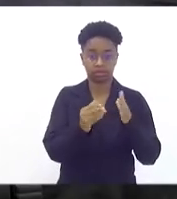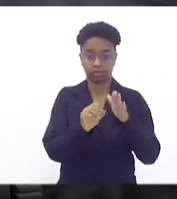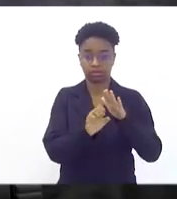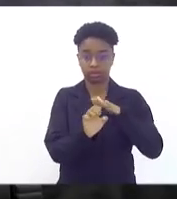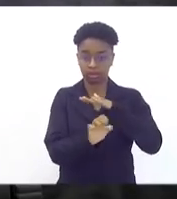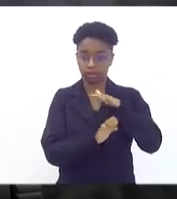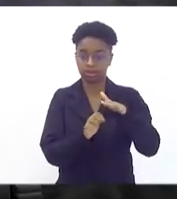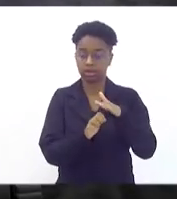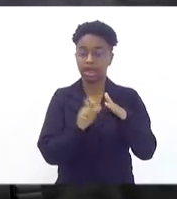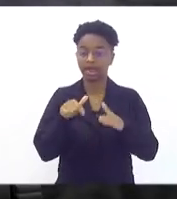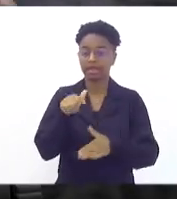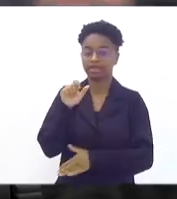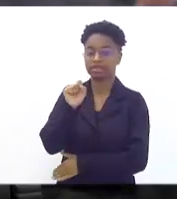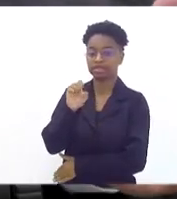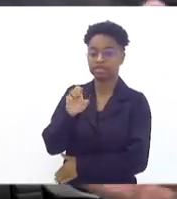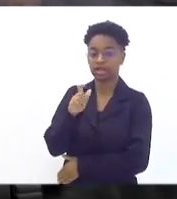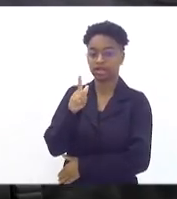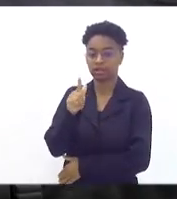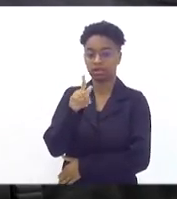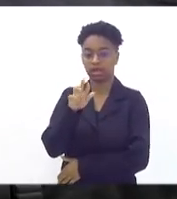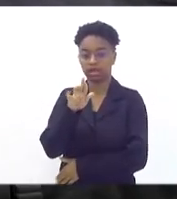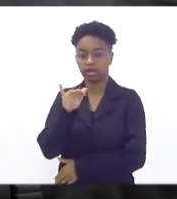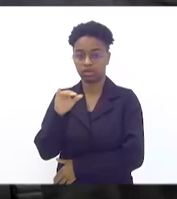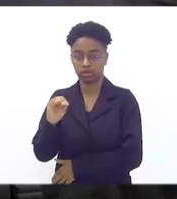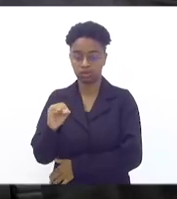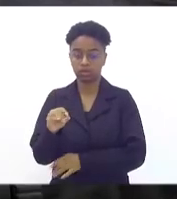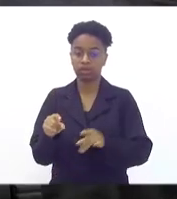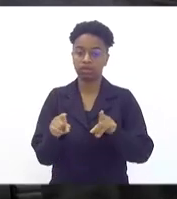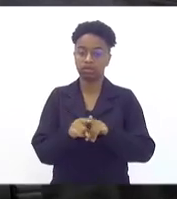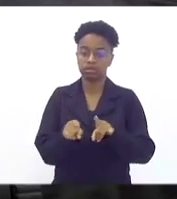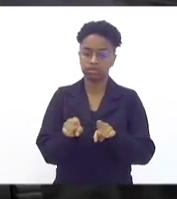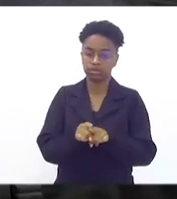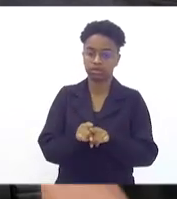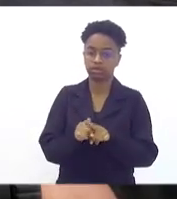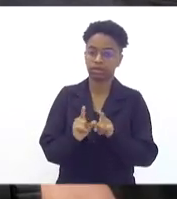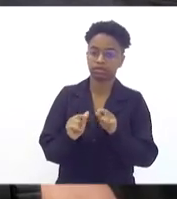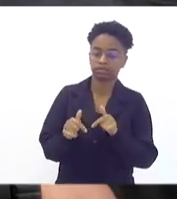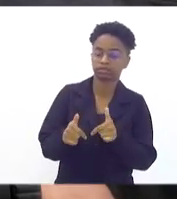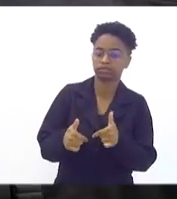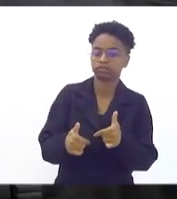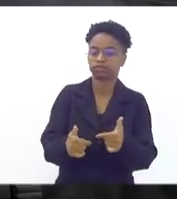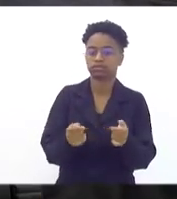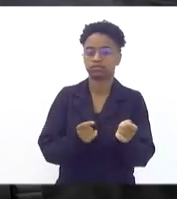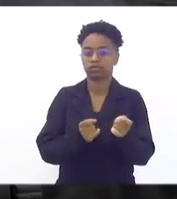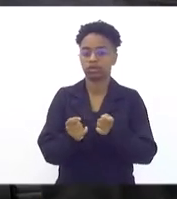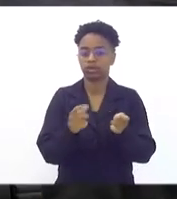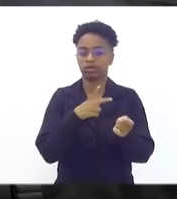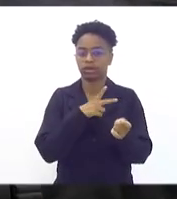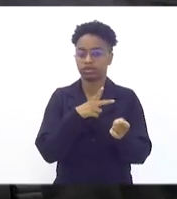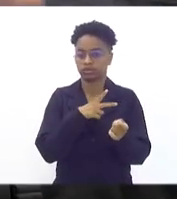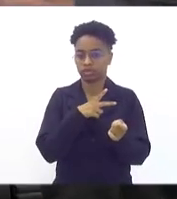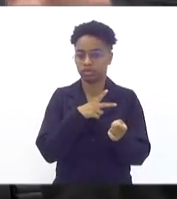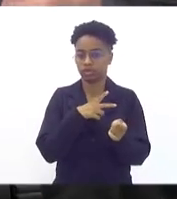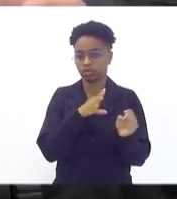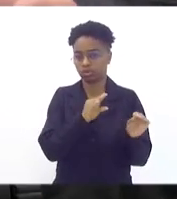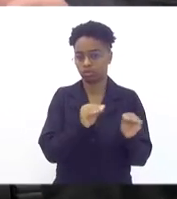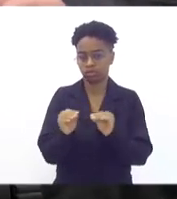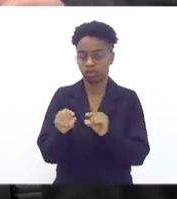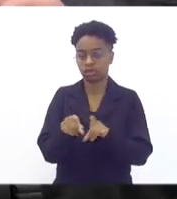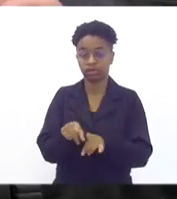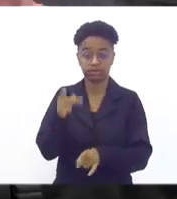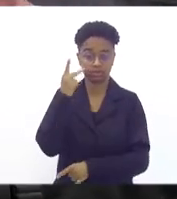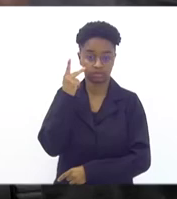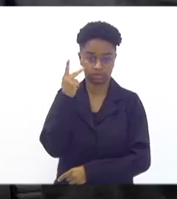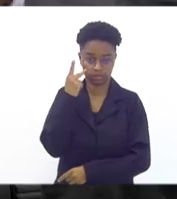e a segue-rio e para para uma ação de controle privado e o estado de São